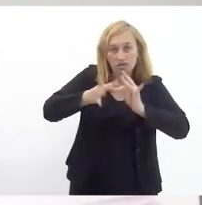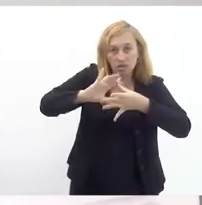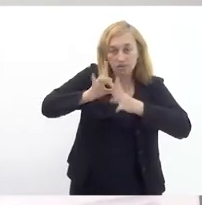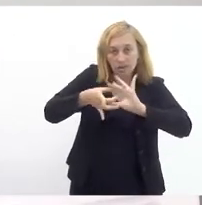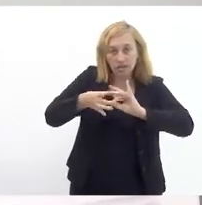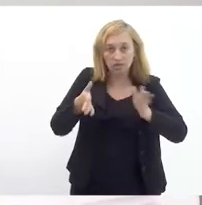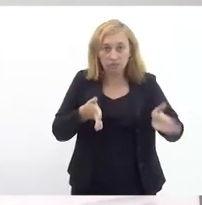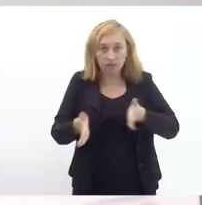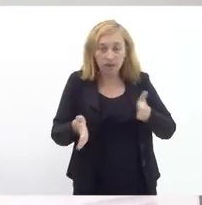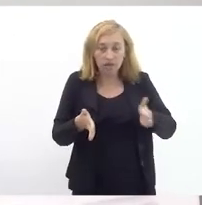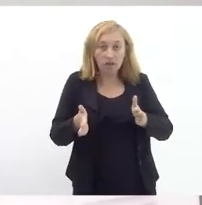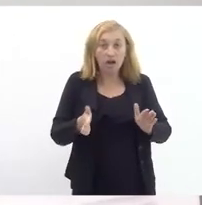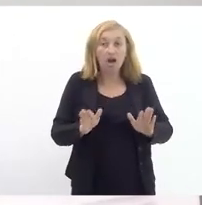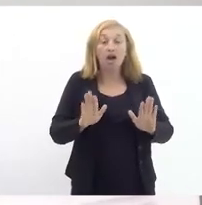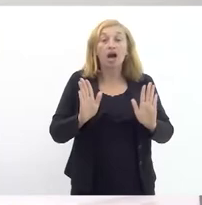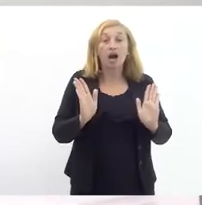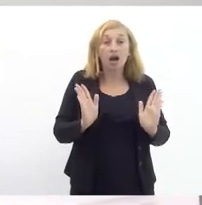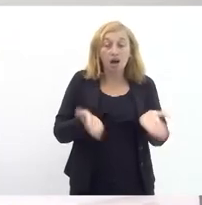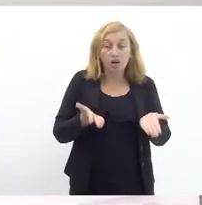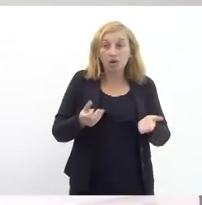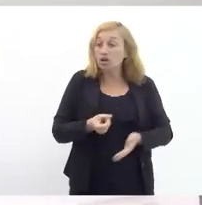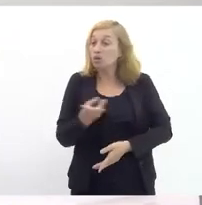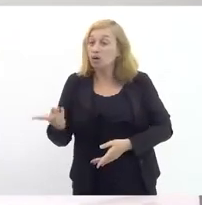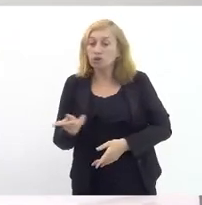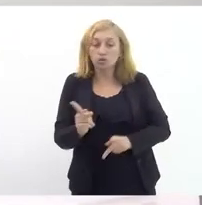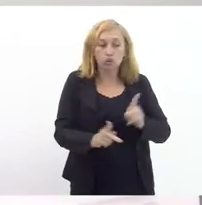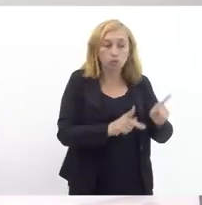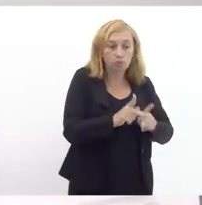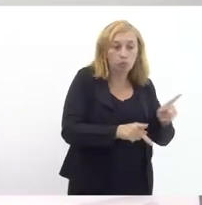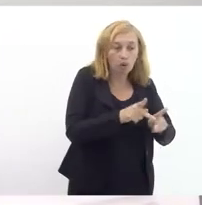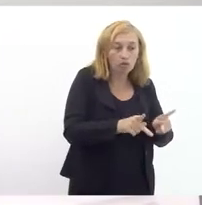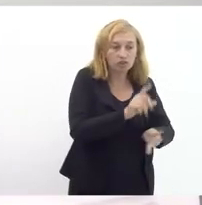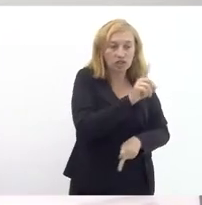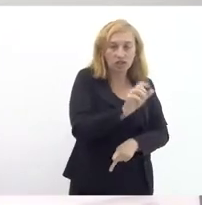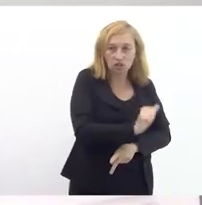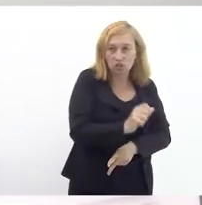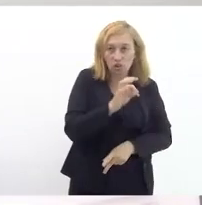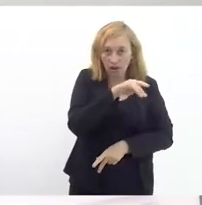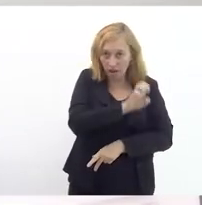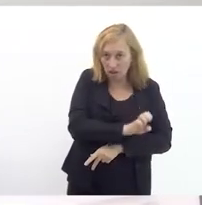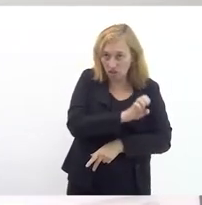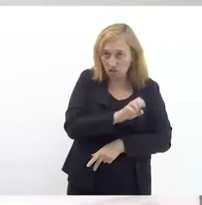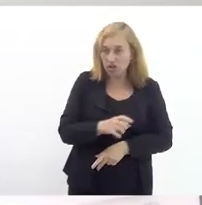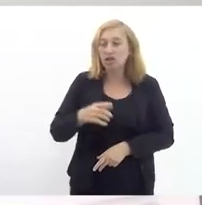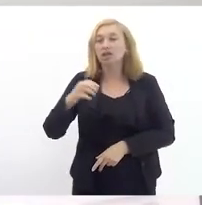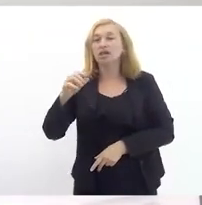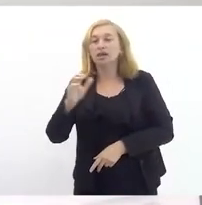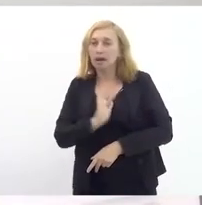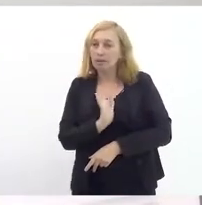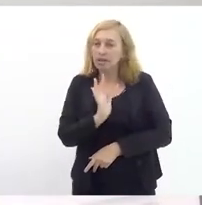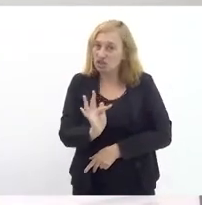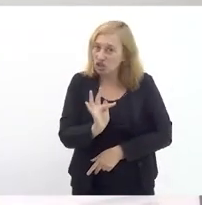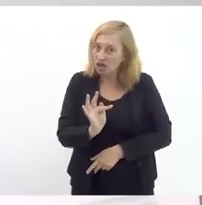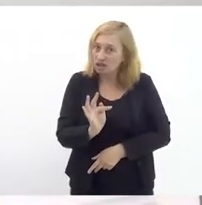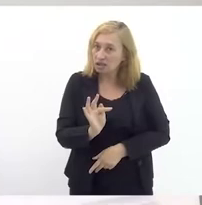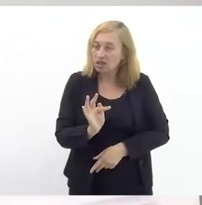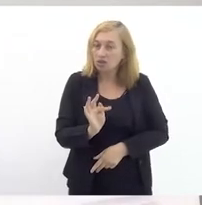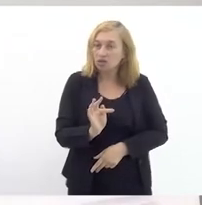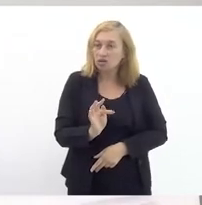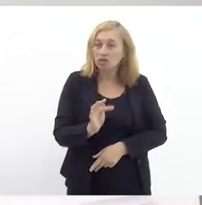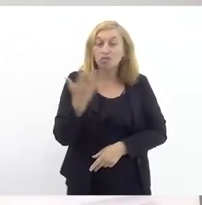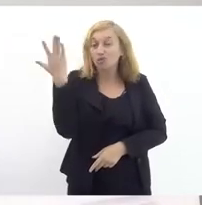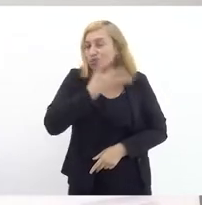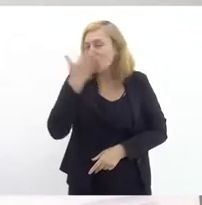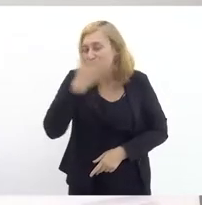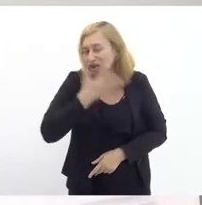Agora, enquanto isso, a população, tanto da Zona Oeste quanto da Baixada, elas não estão